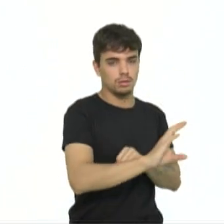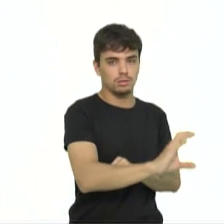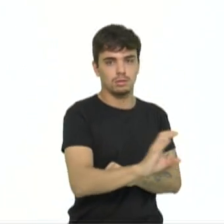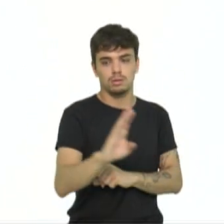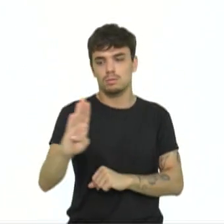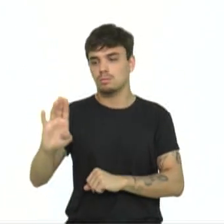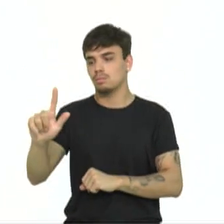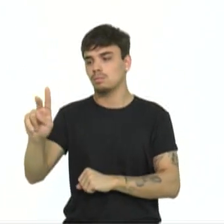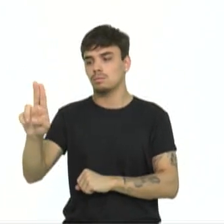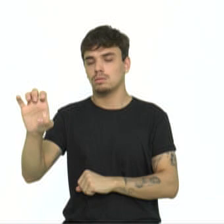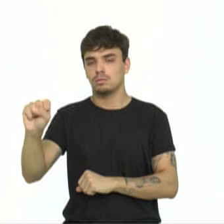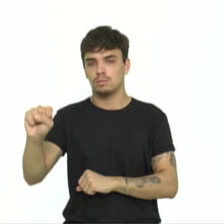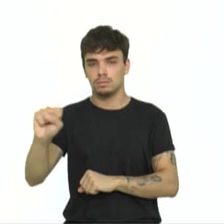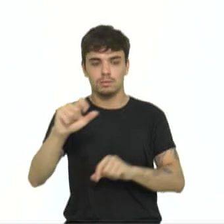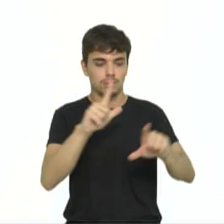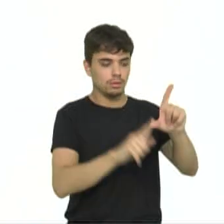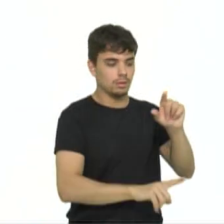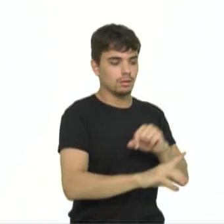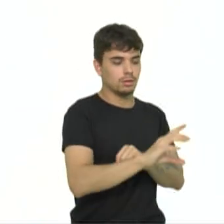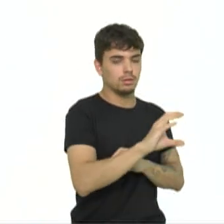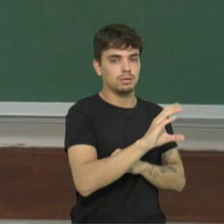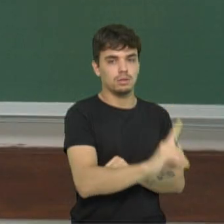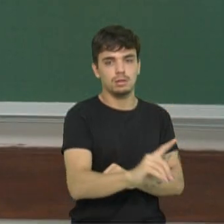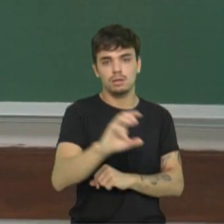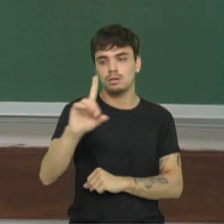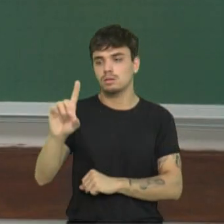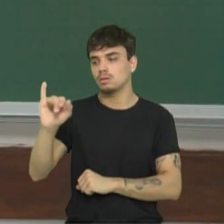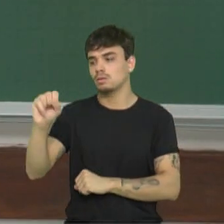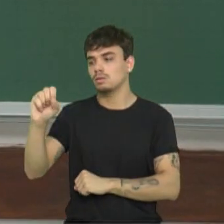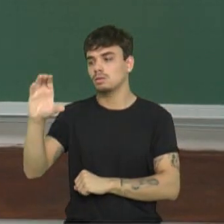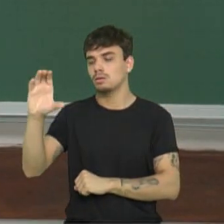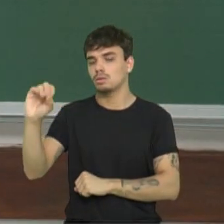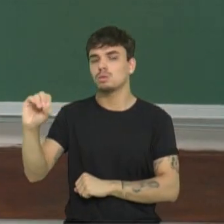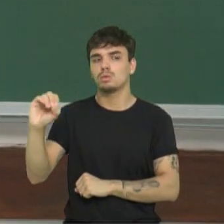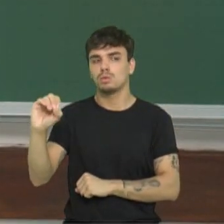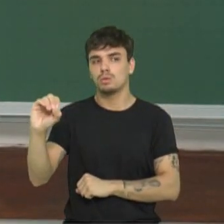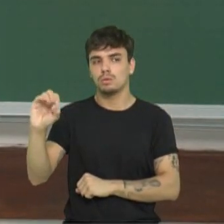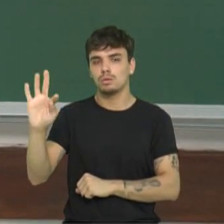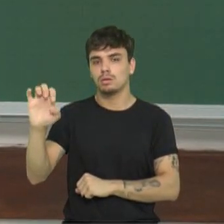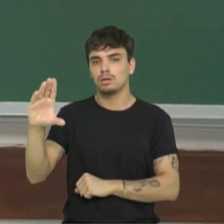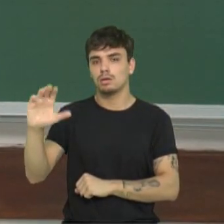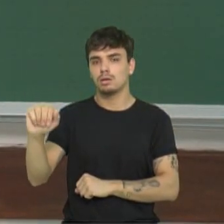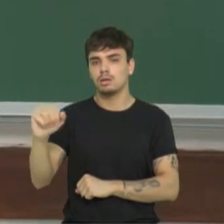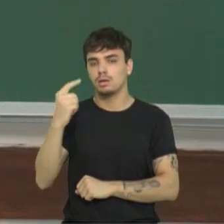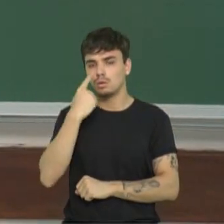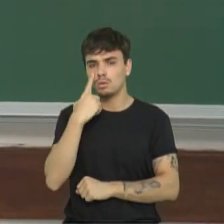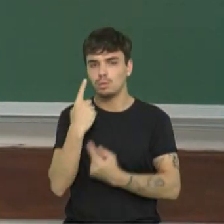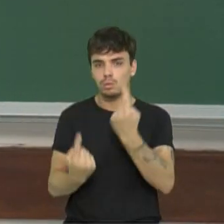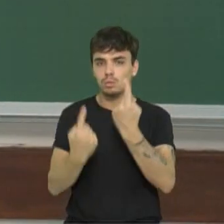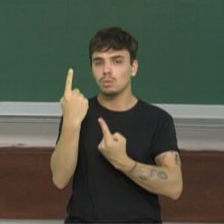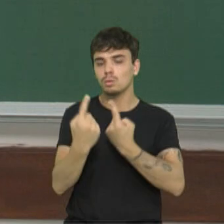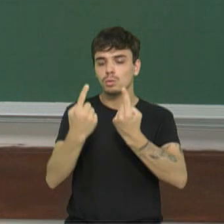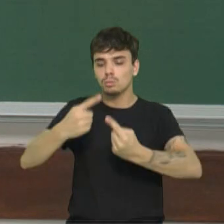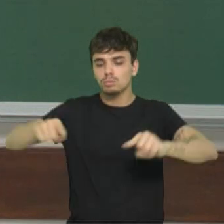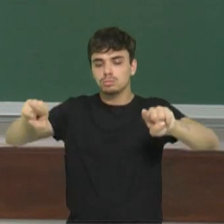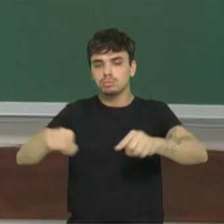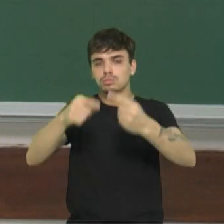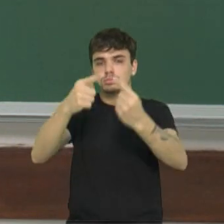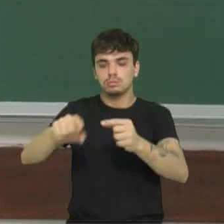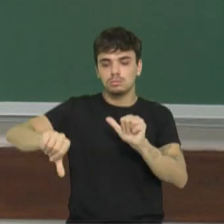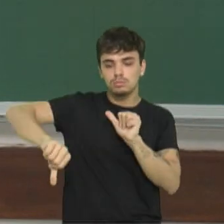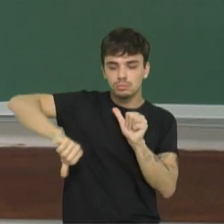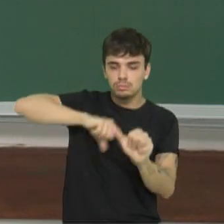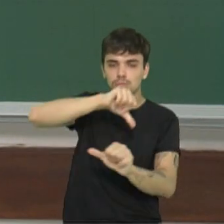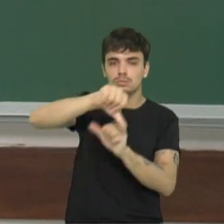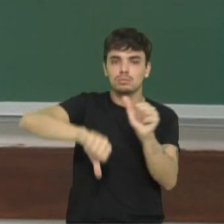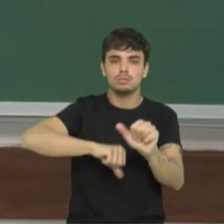Ou alternativa D, a discoteca ou disco. Né? Então, qual foi a música que se tornou, vamos